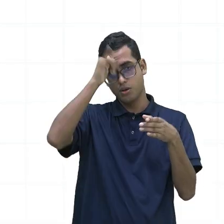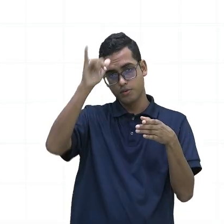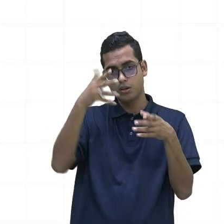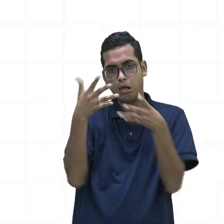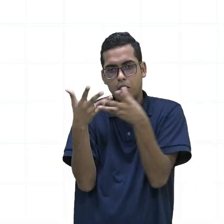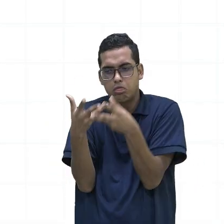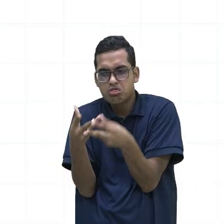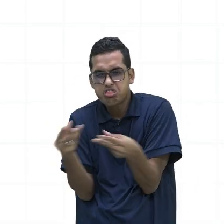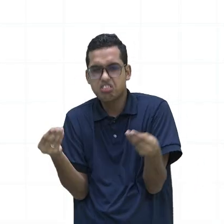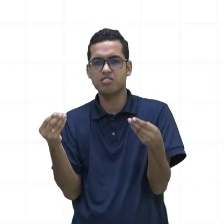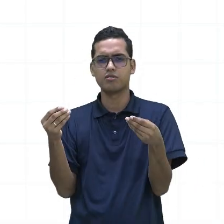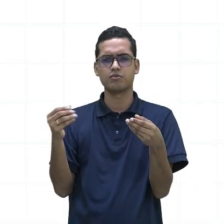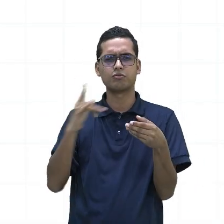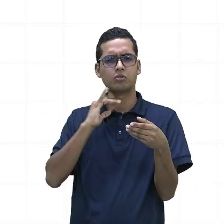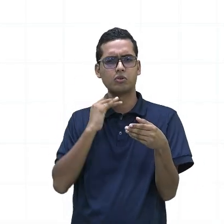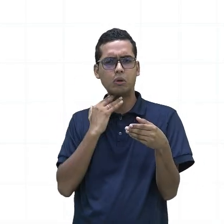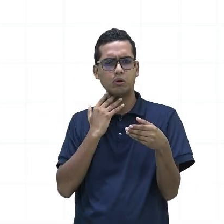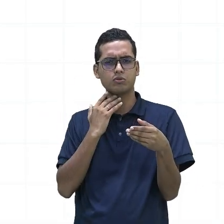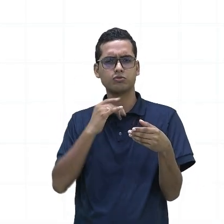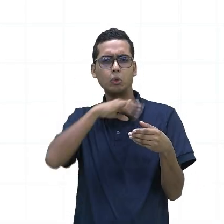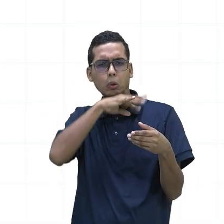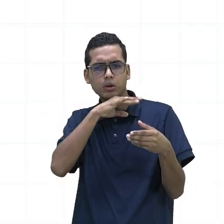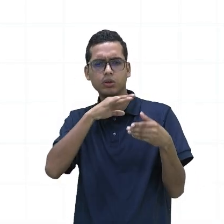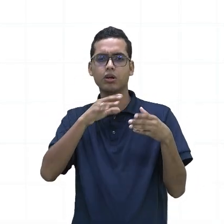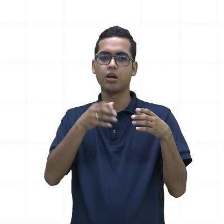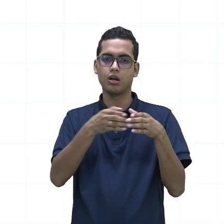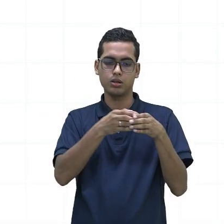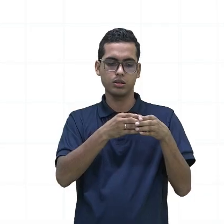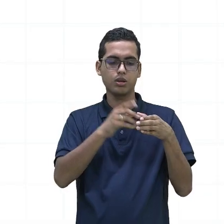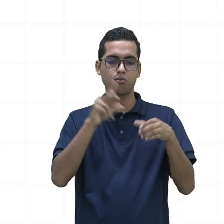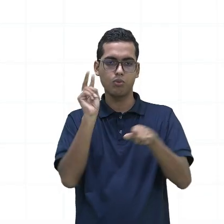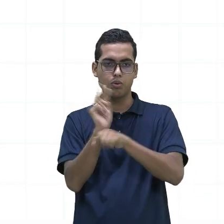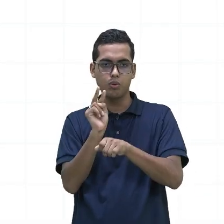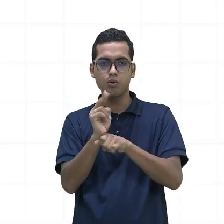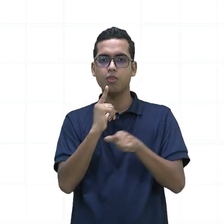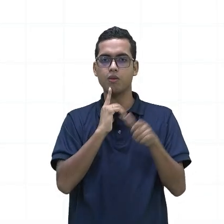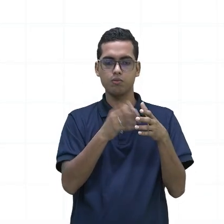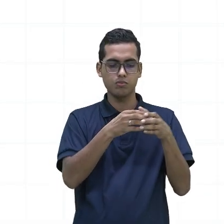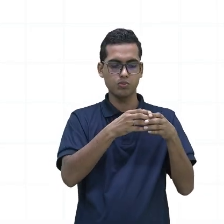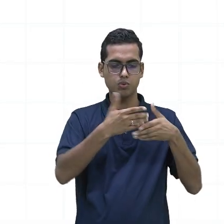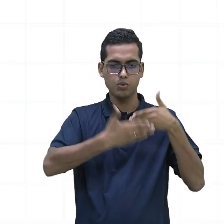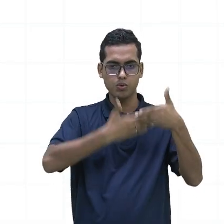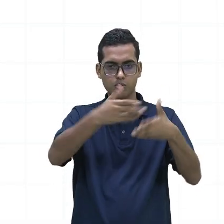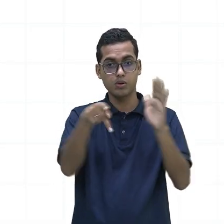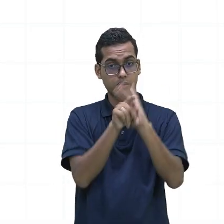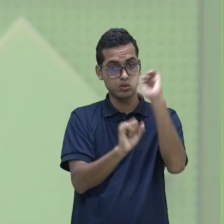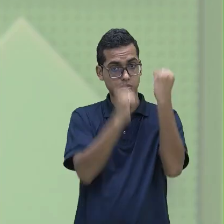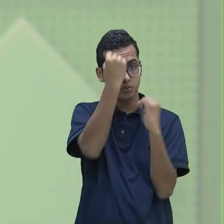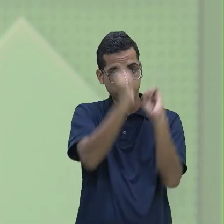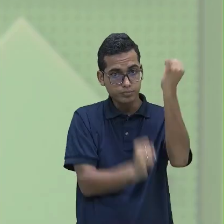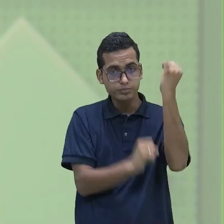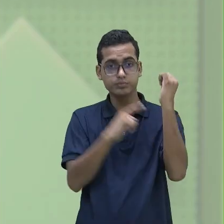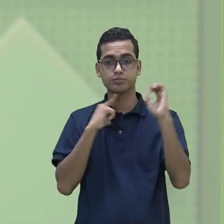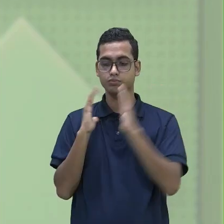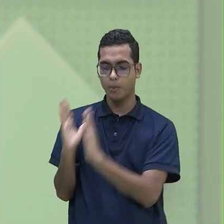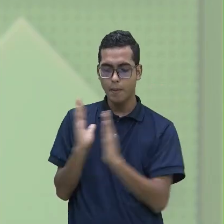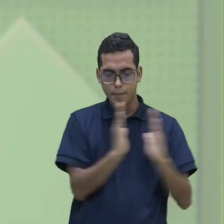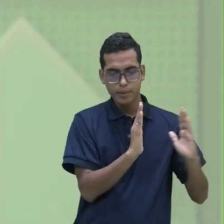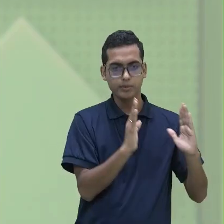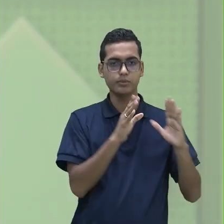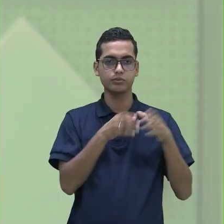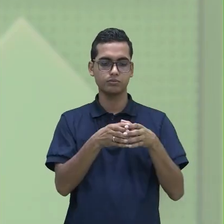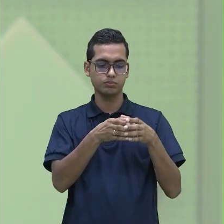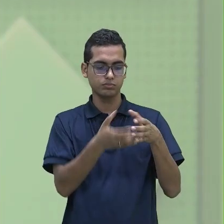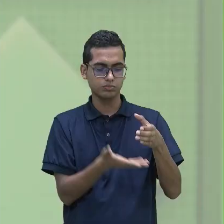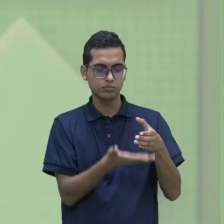pote. Então, isso é que eu comento para vocês de processos industrializados, né, que vão fazer